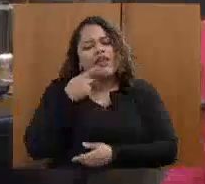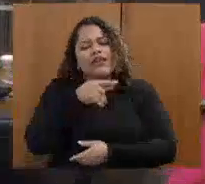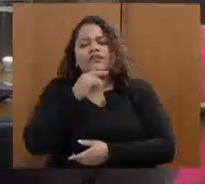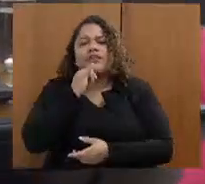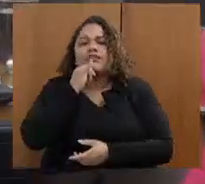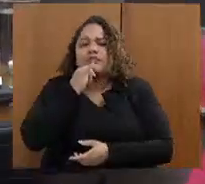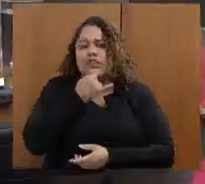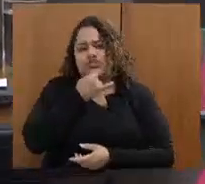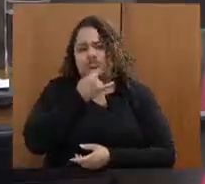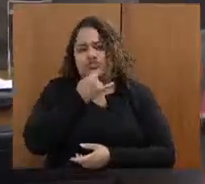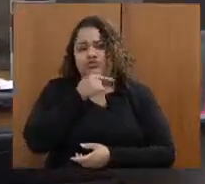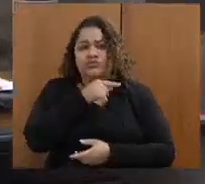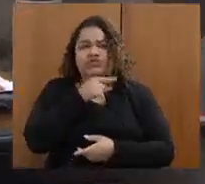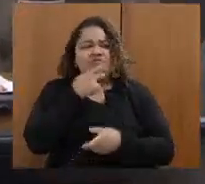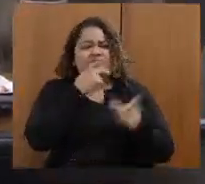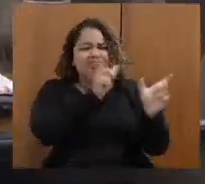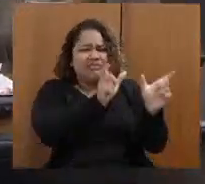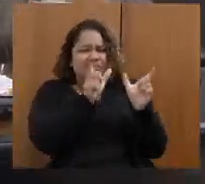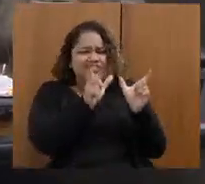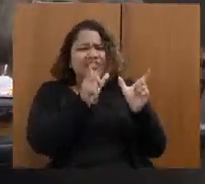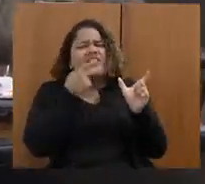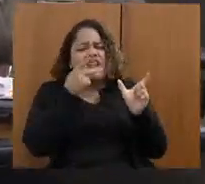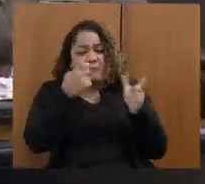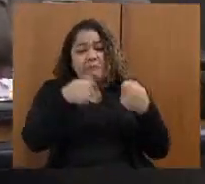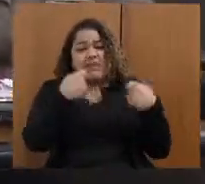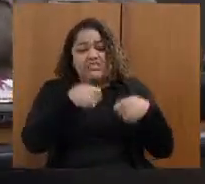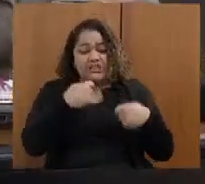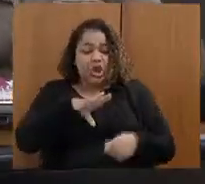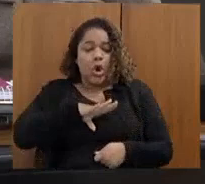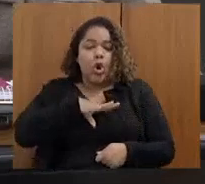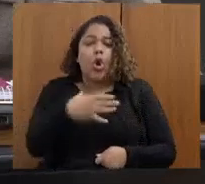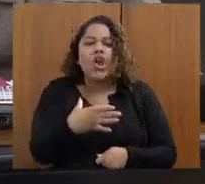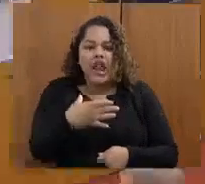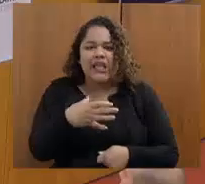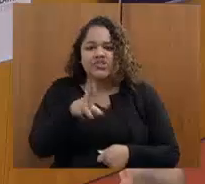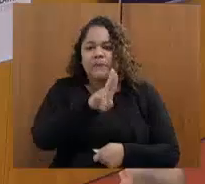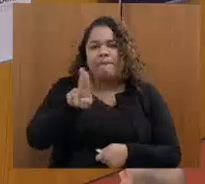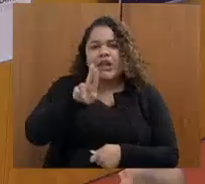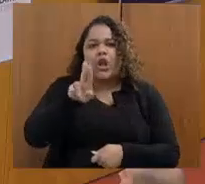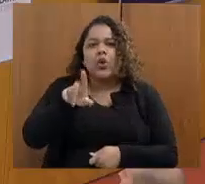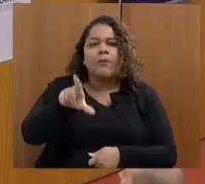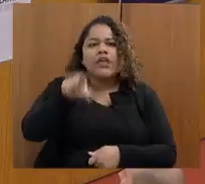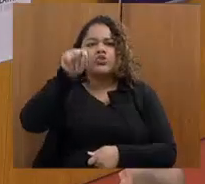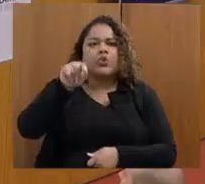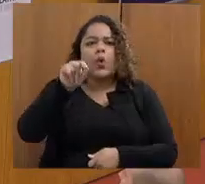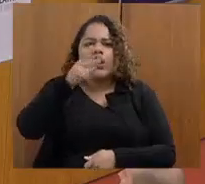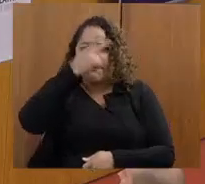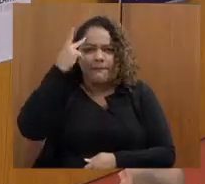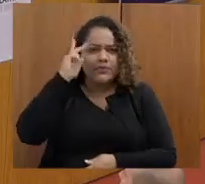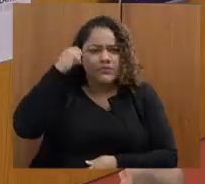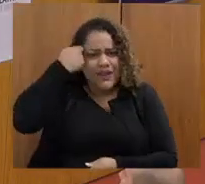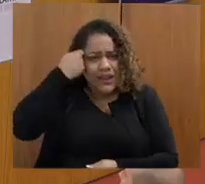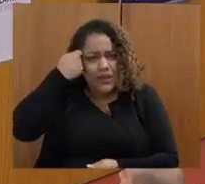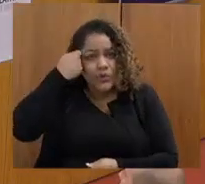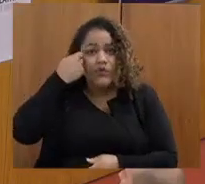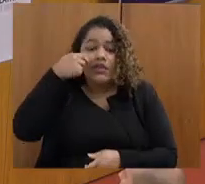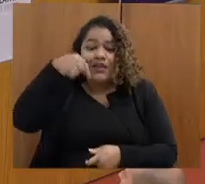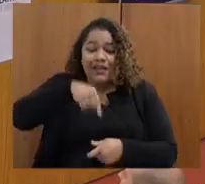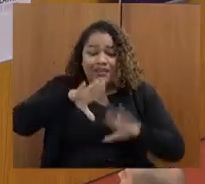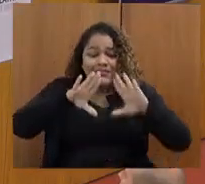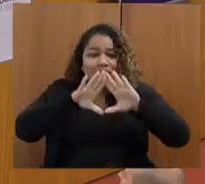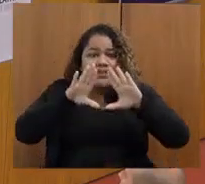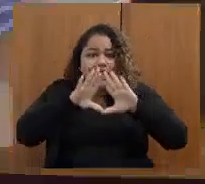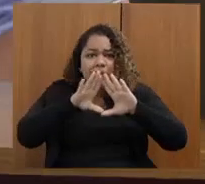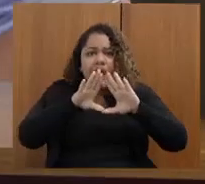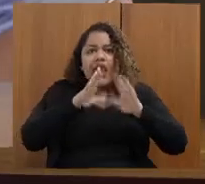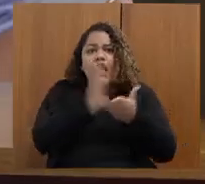de que é preciso ter coragem para nomear uma pessoa negra ainda no âmbito desse Assembleia fiscaliza isso